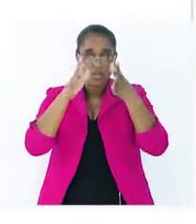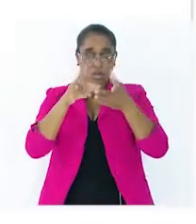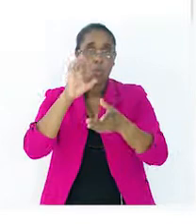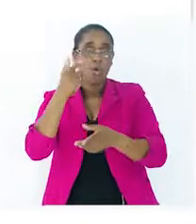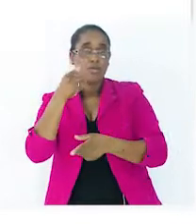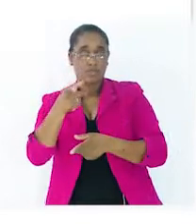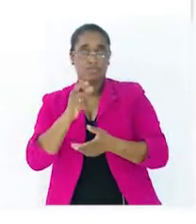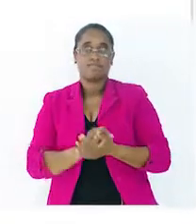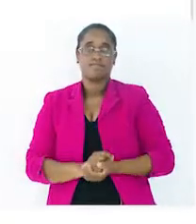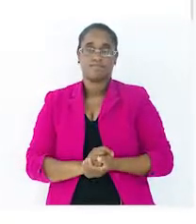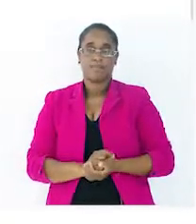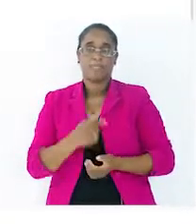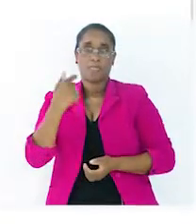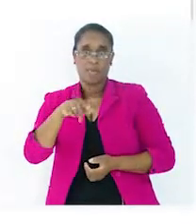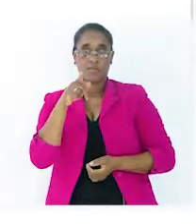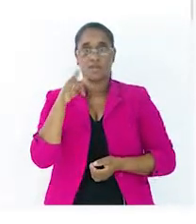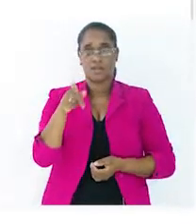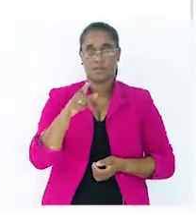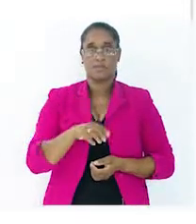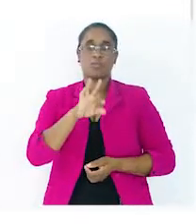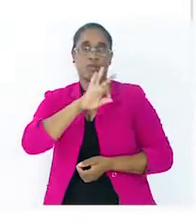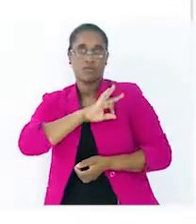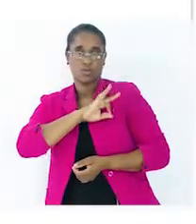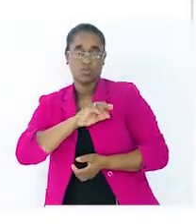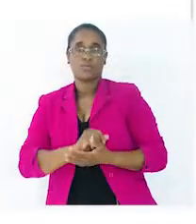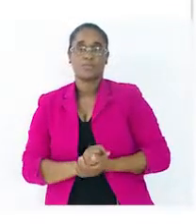basta, temos ali no professor